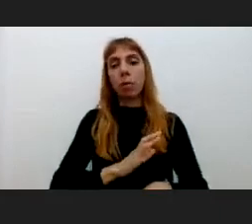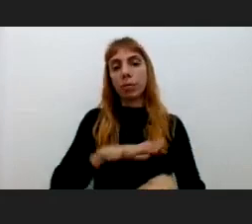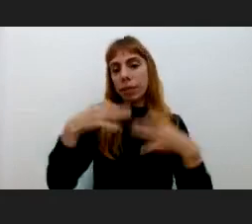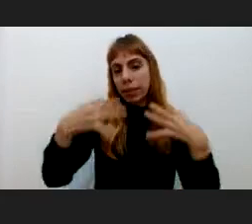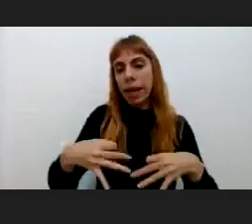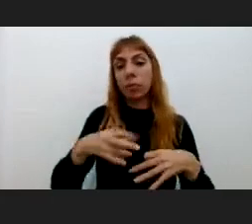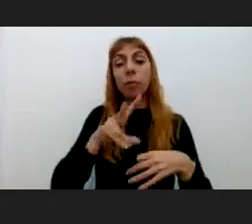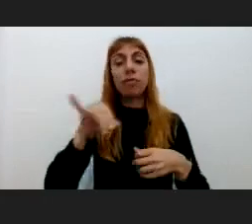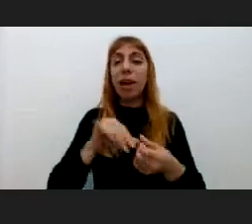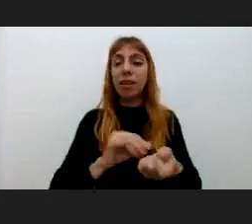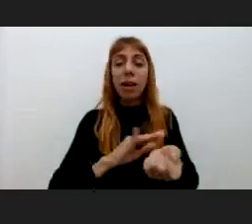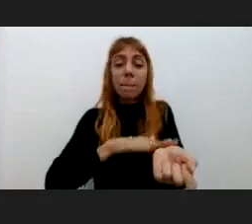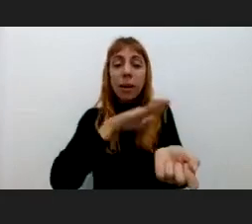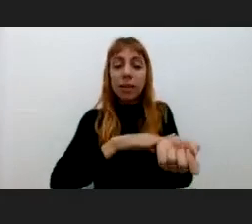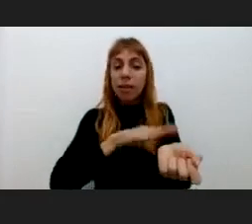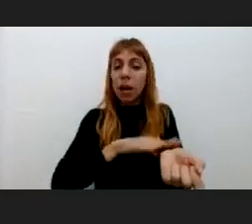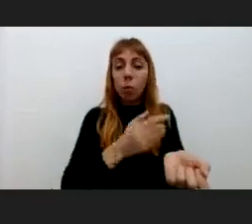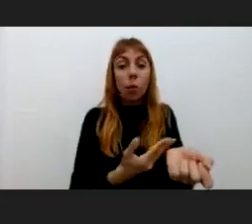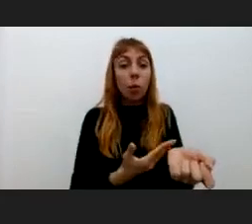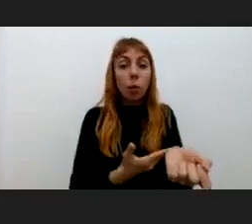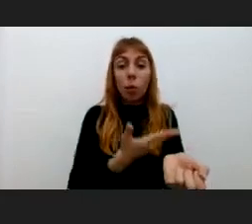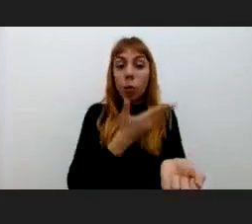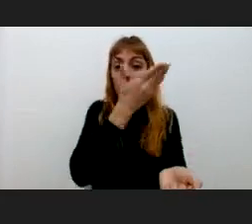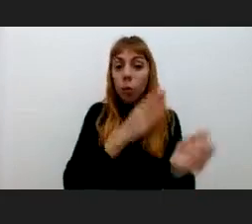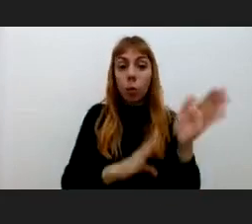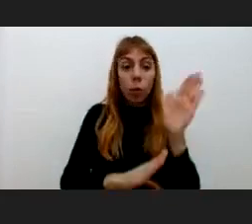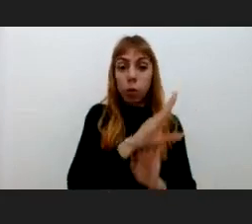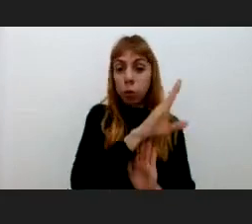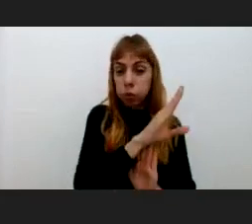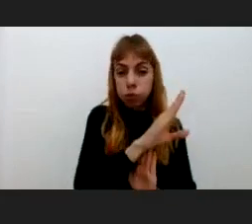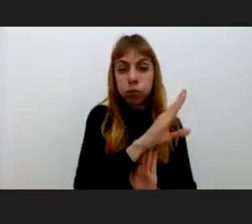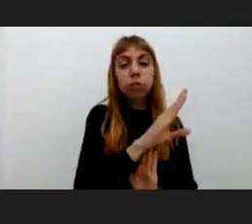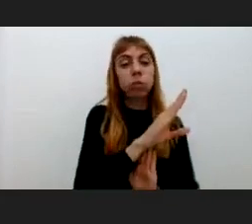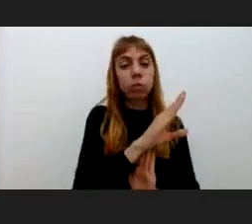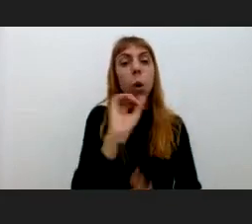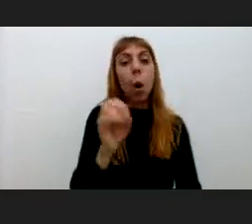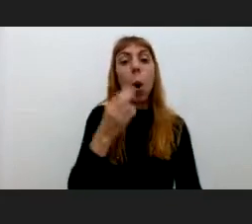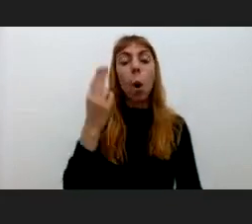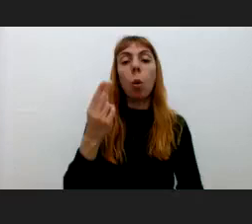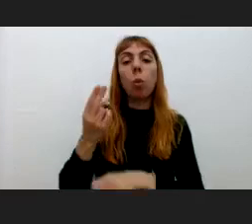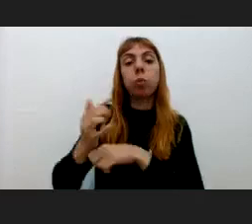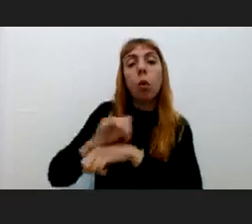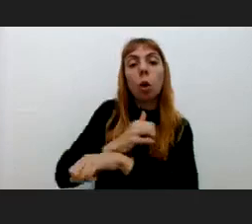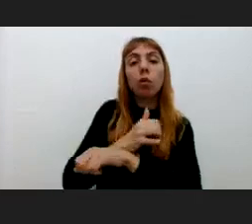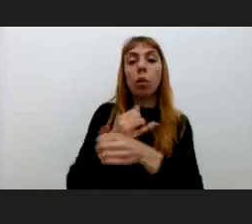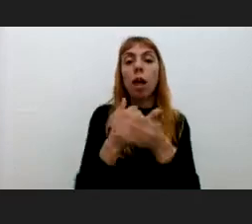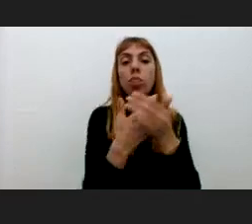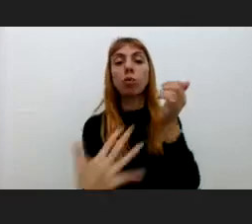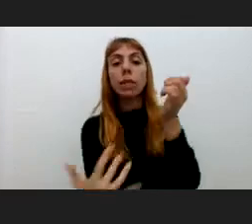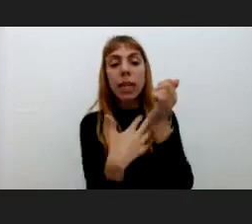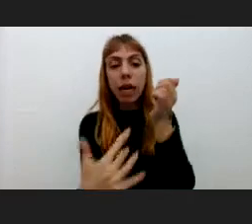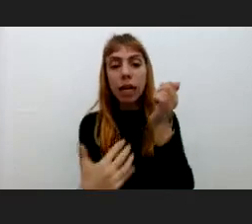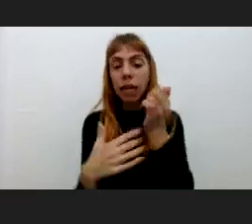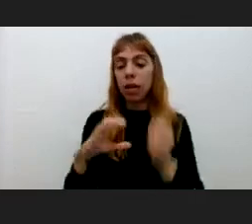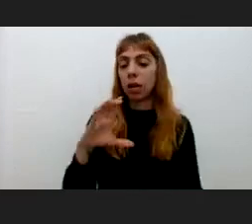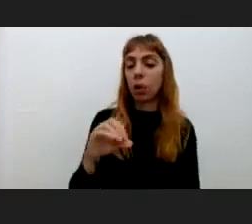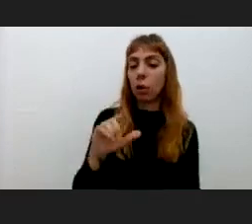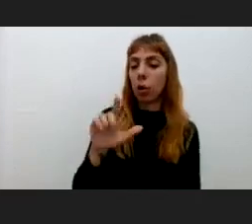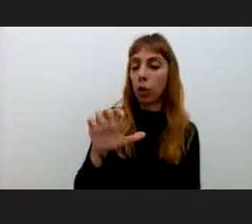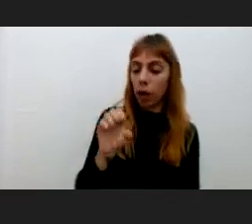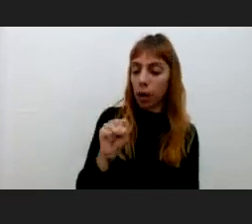o colesterol, ela aumenta o risco do diabetes,